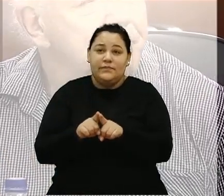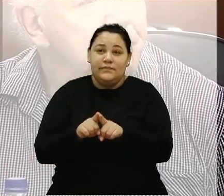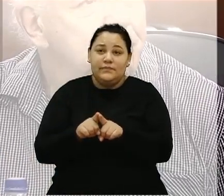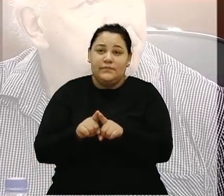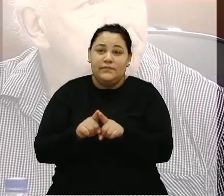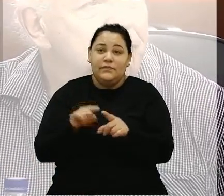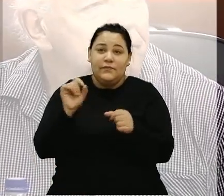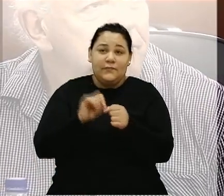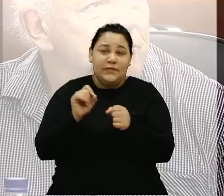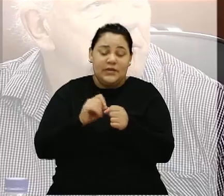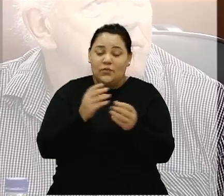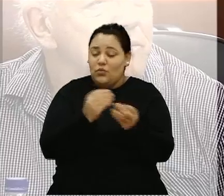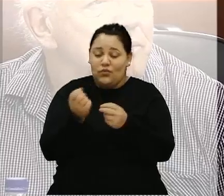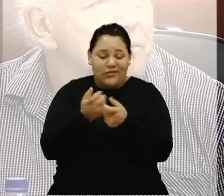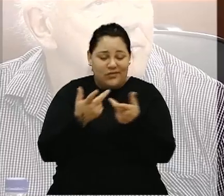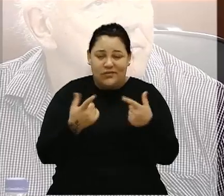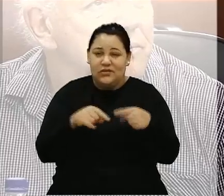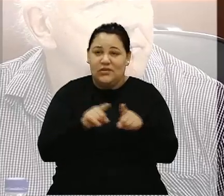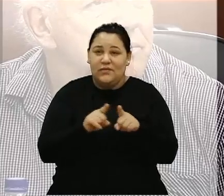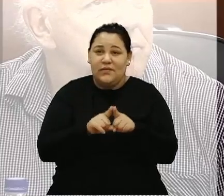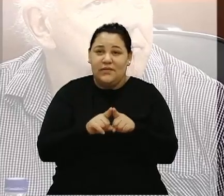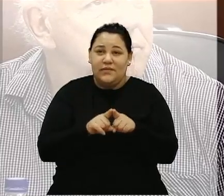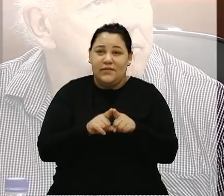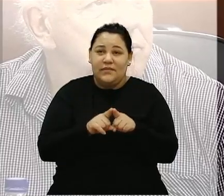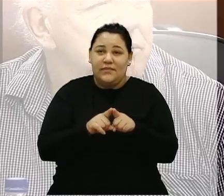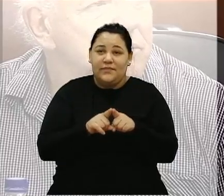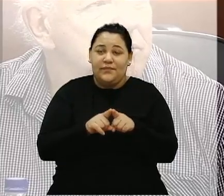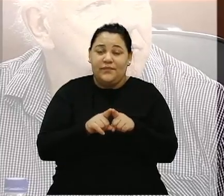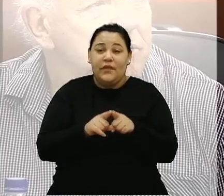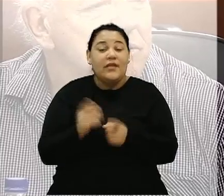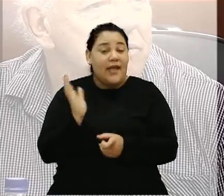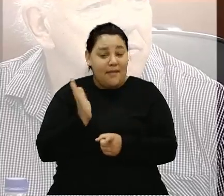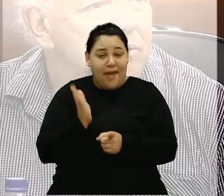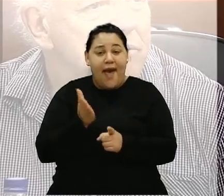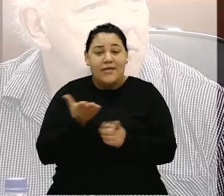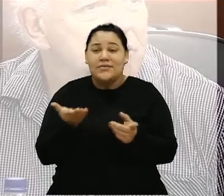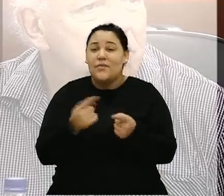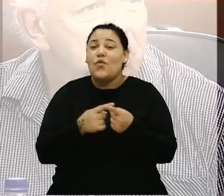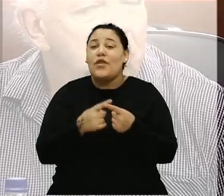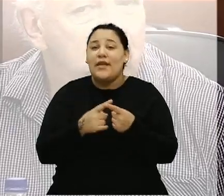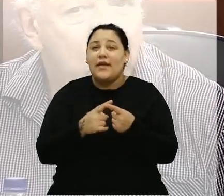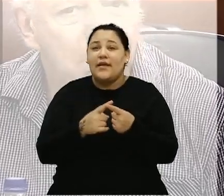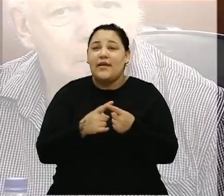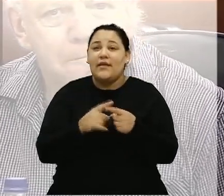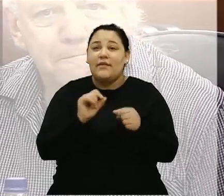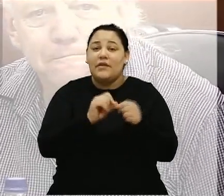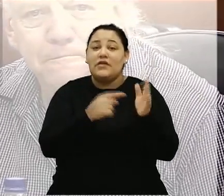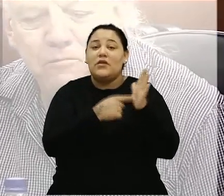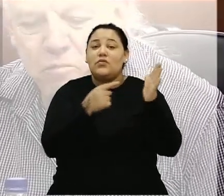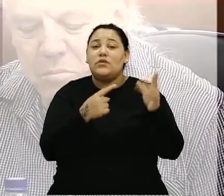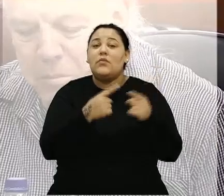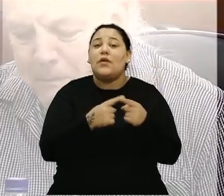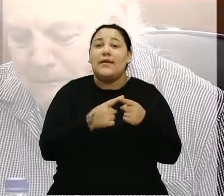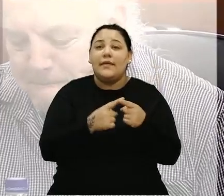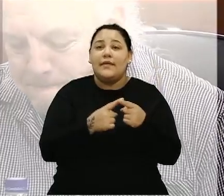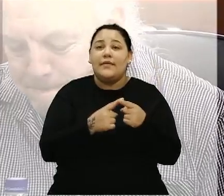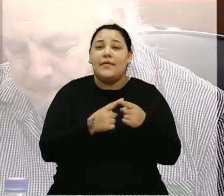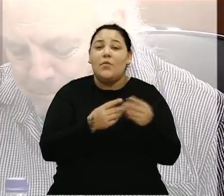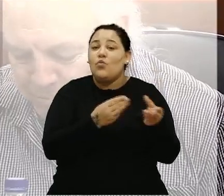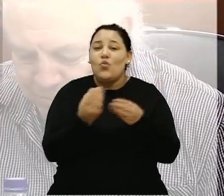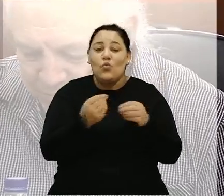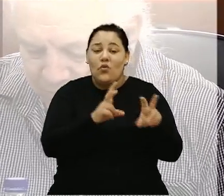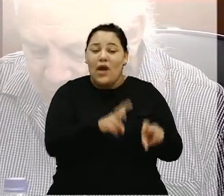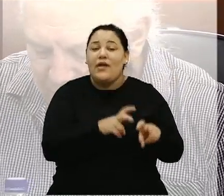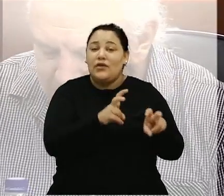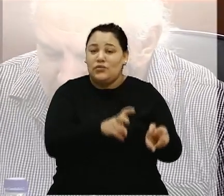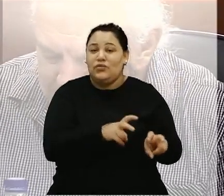fizemos um monte de situações, está recebendo ameaças, inclusive em virtude de ter denunciado. Por quê? Porque muitos